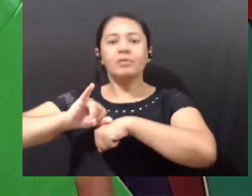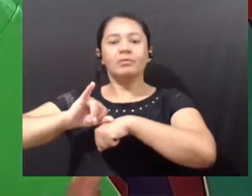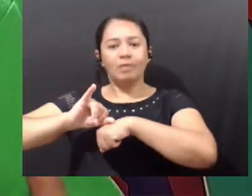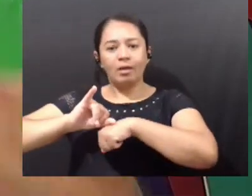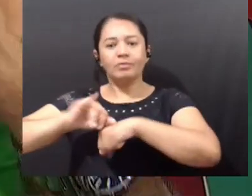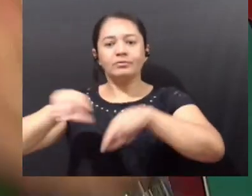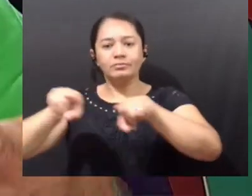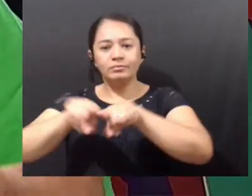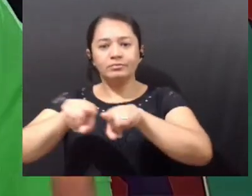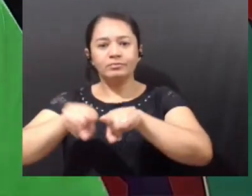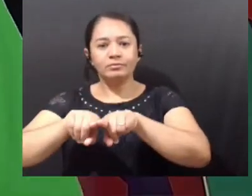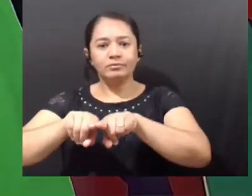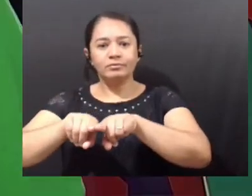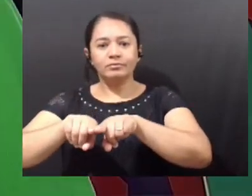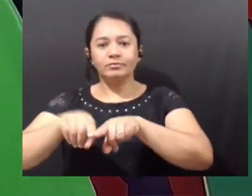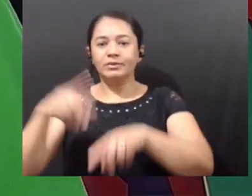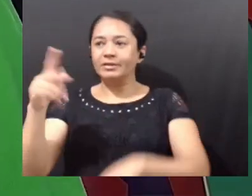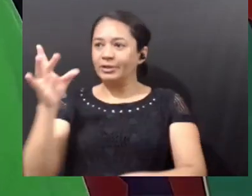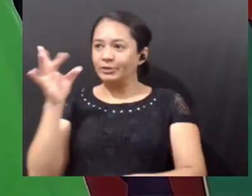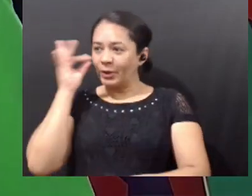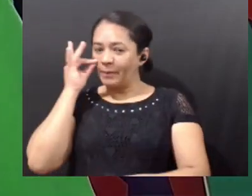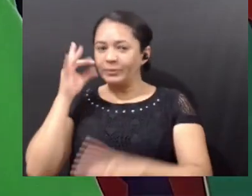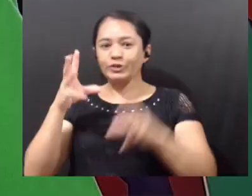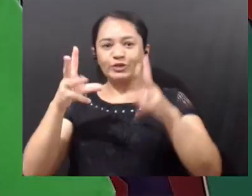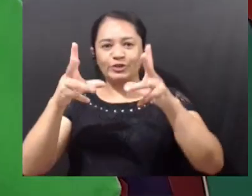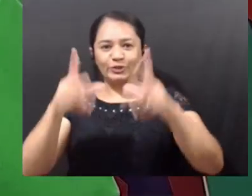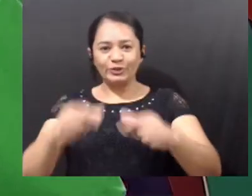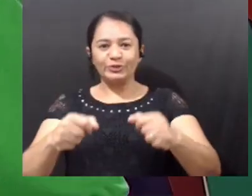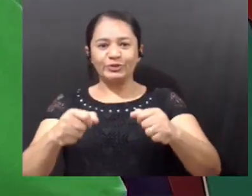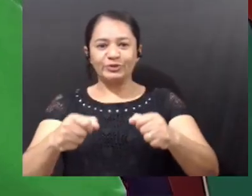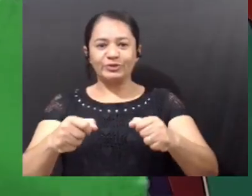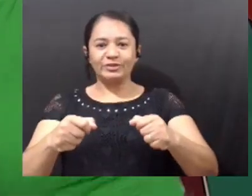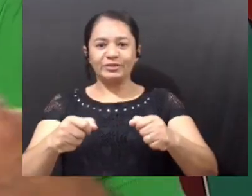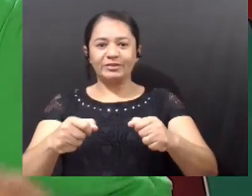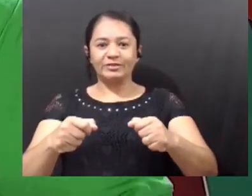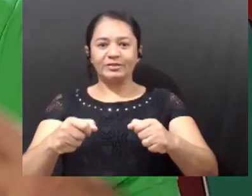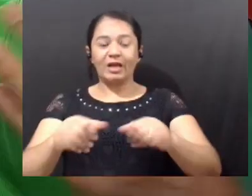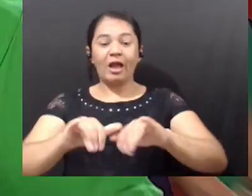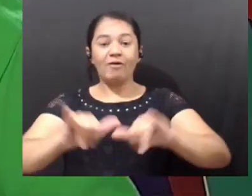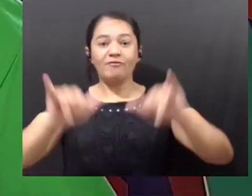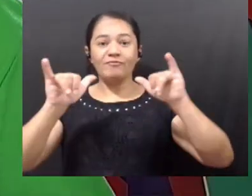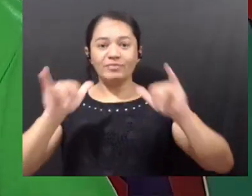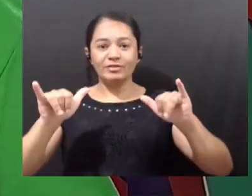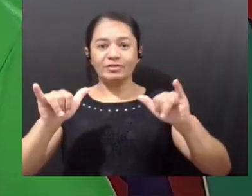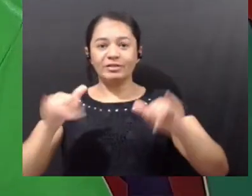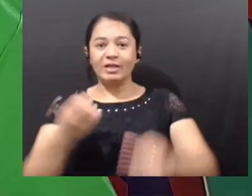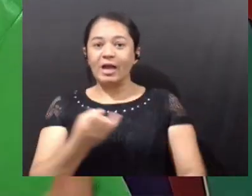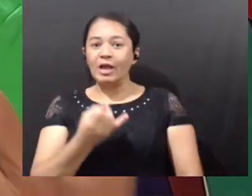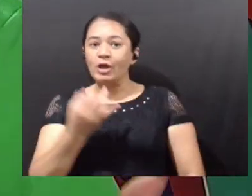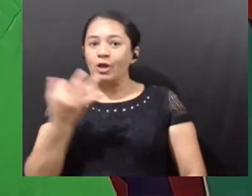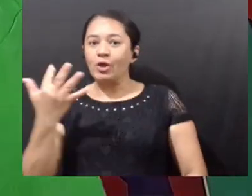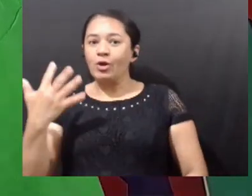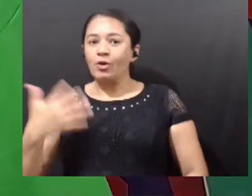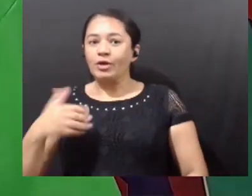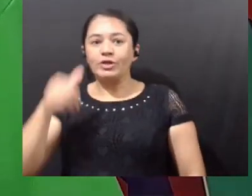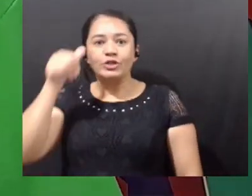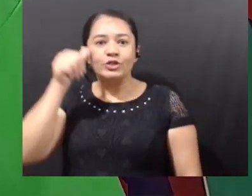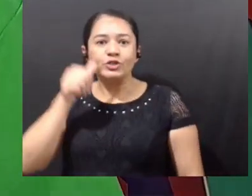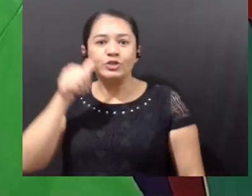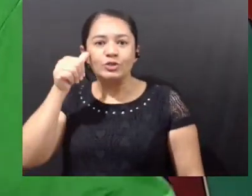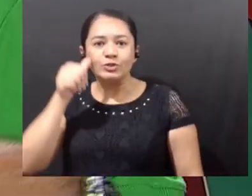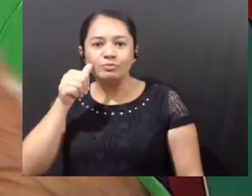sua presença e para a sua audiência, dizer o número gigantesco de mulheres, né, que são MEIs, né,